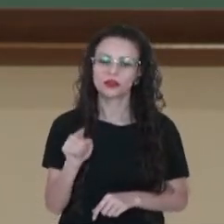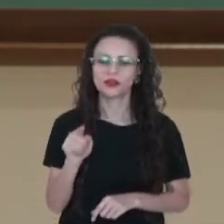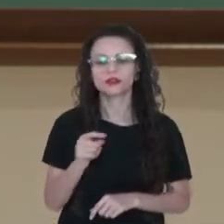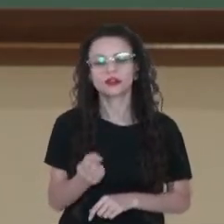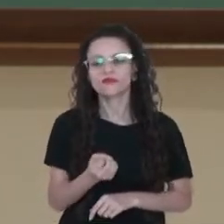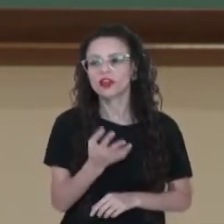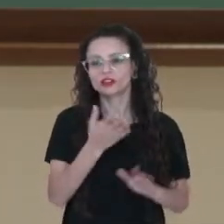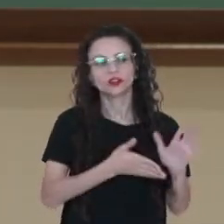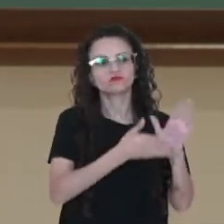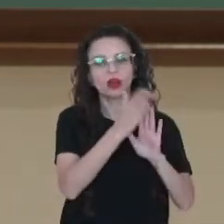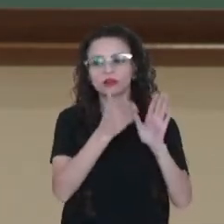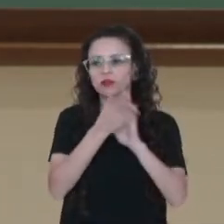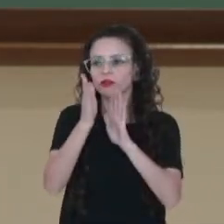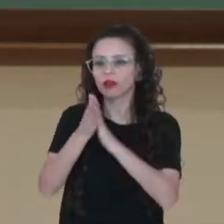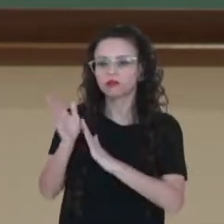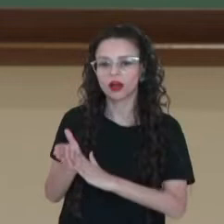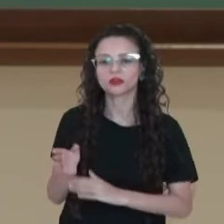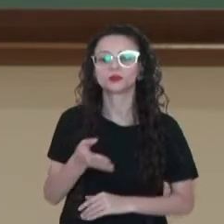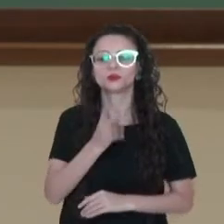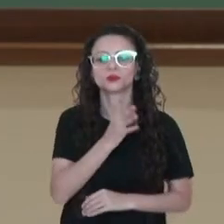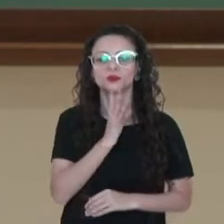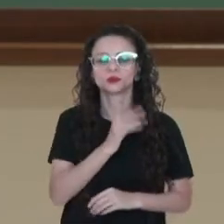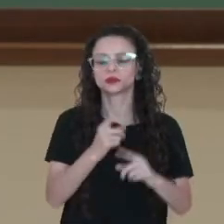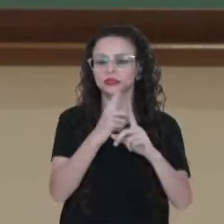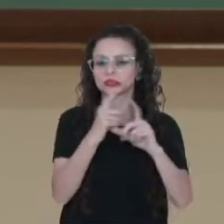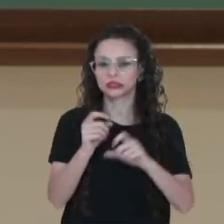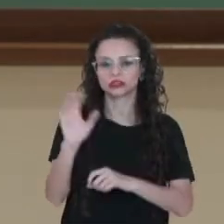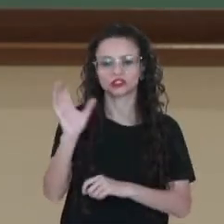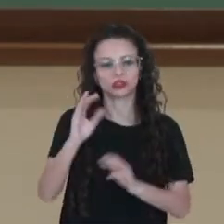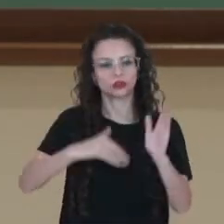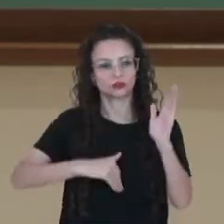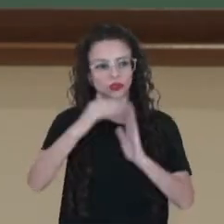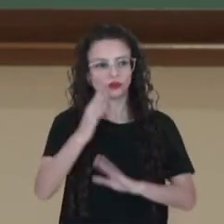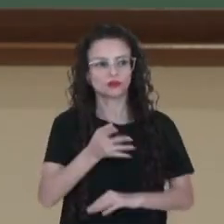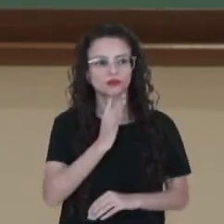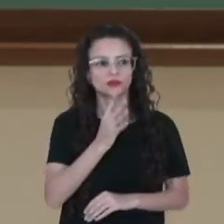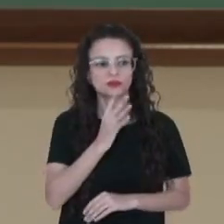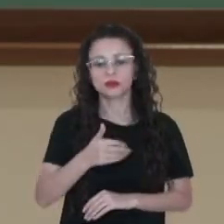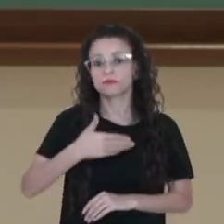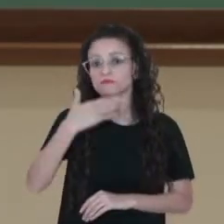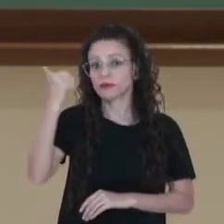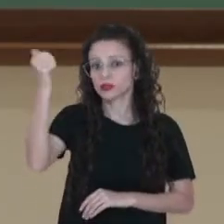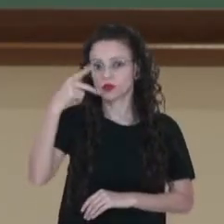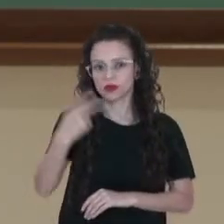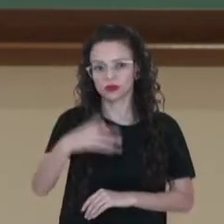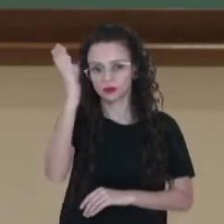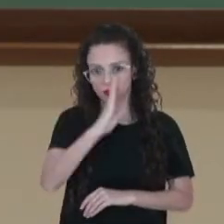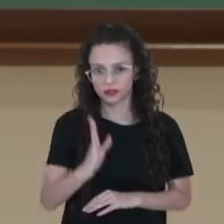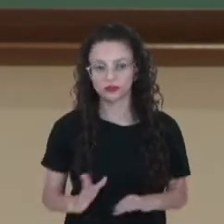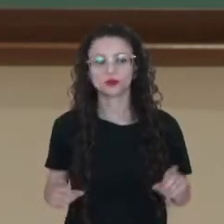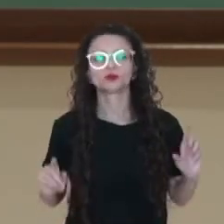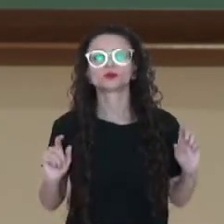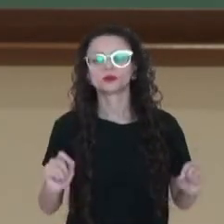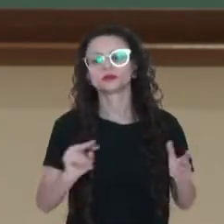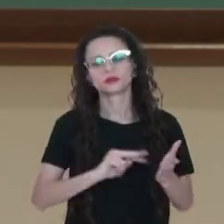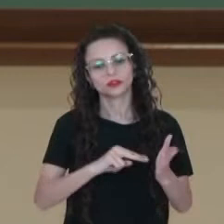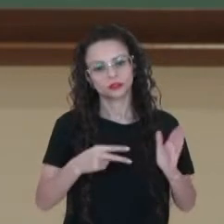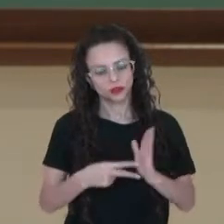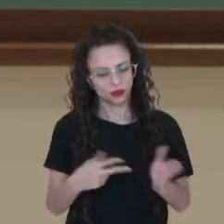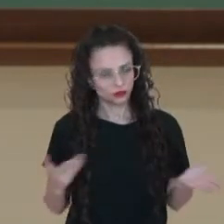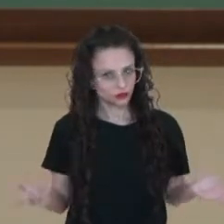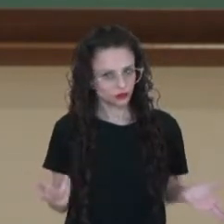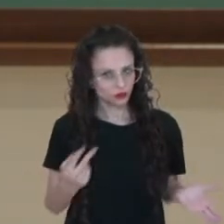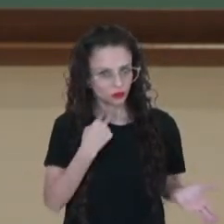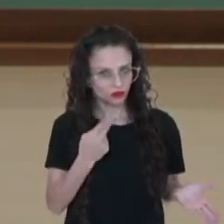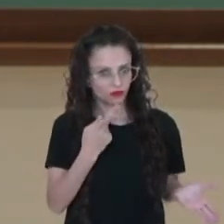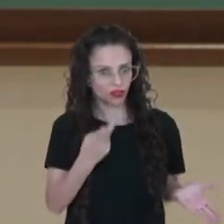expedições com cientistas e pintores para que pudesse conhecer melhor essa região do Brasil. Ou seja, nós não podemos